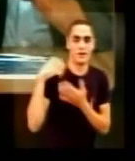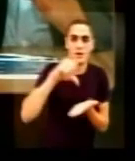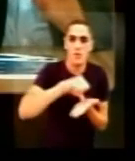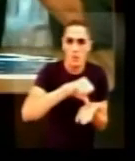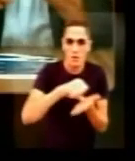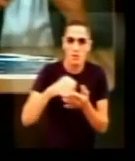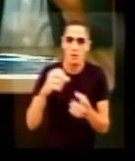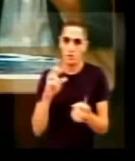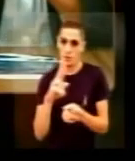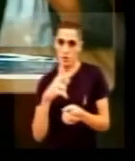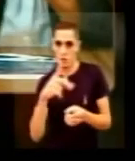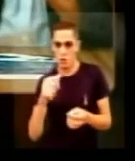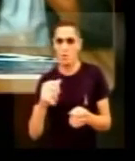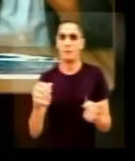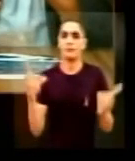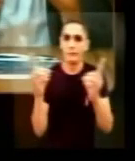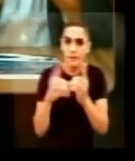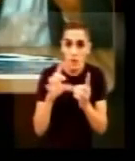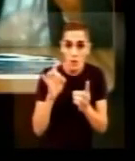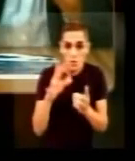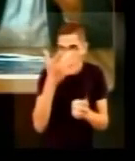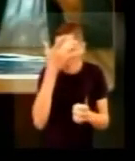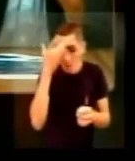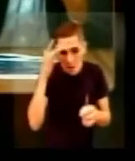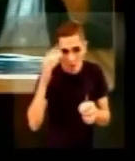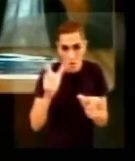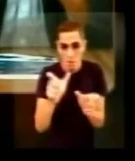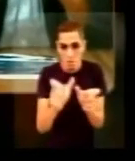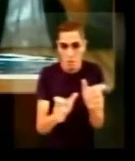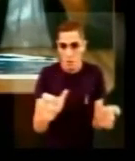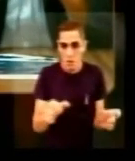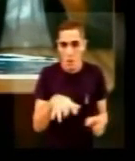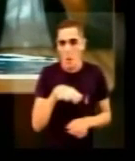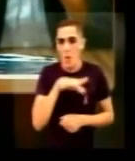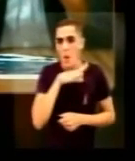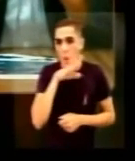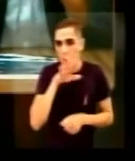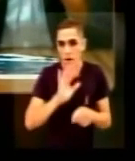a aparecer casos que